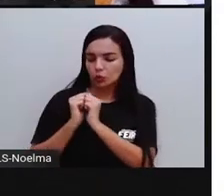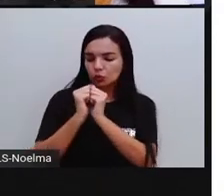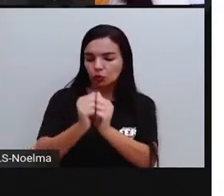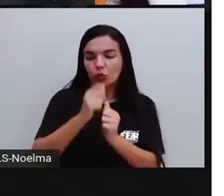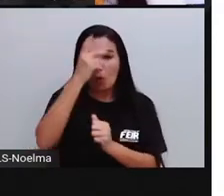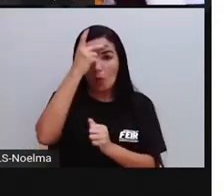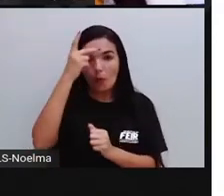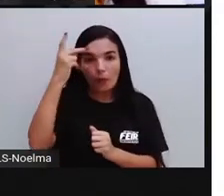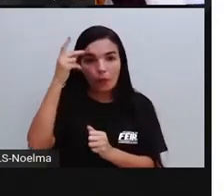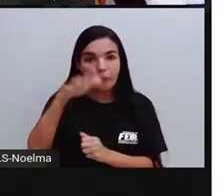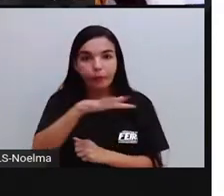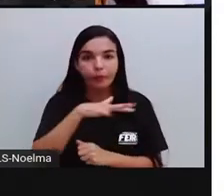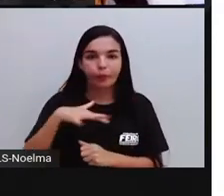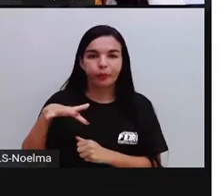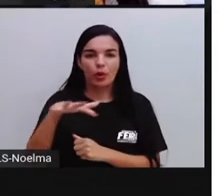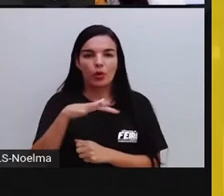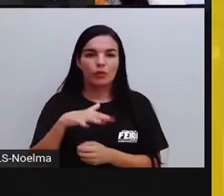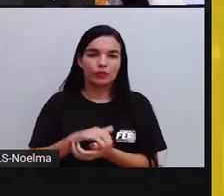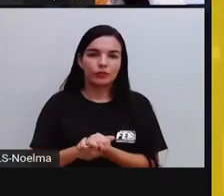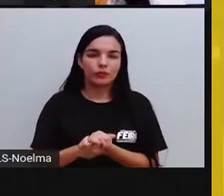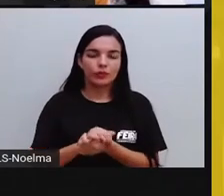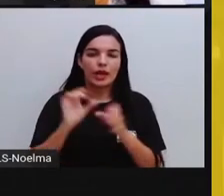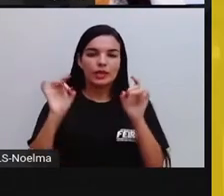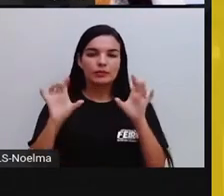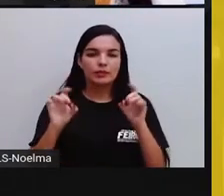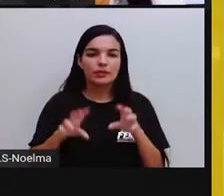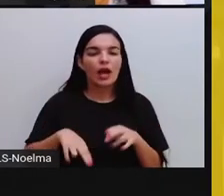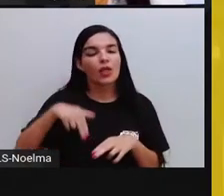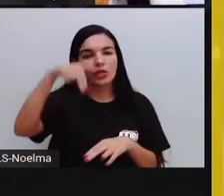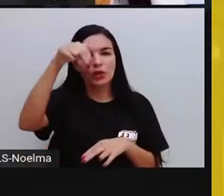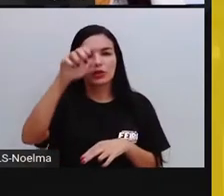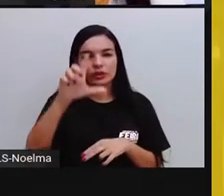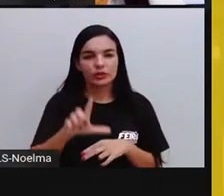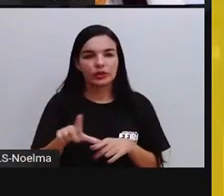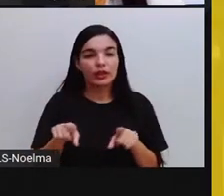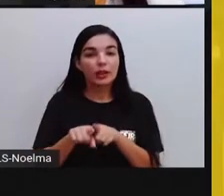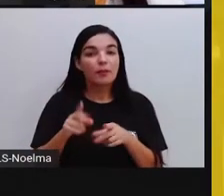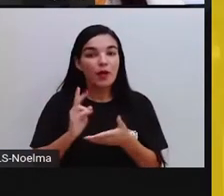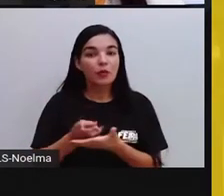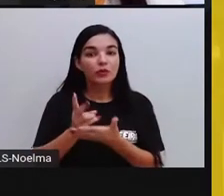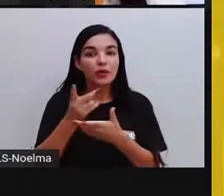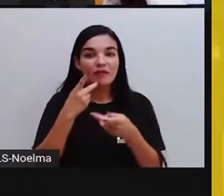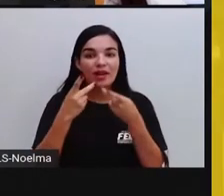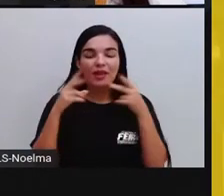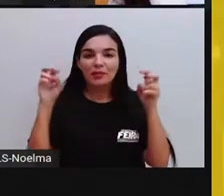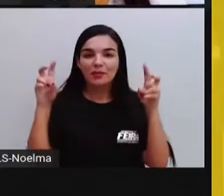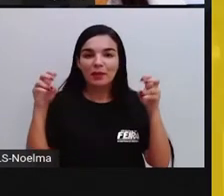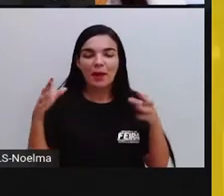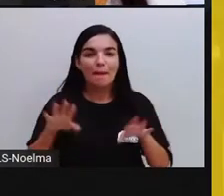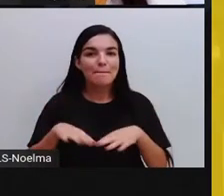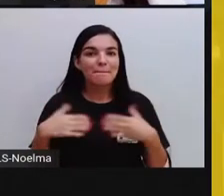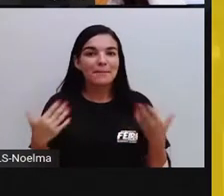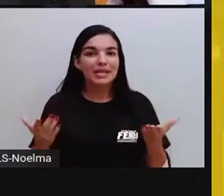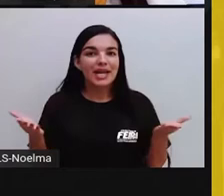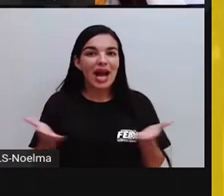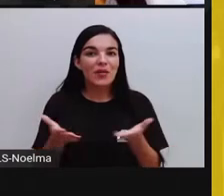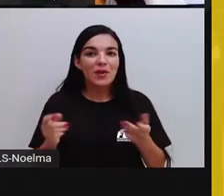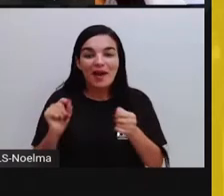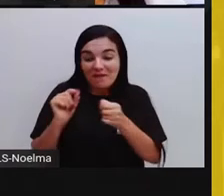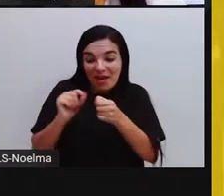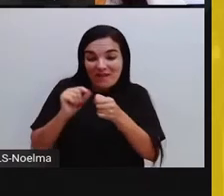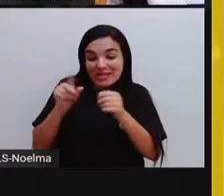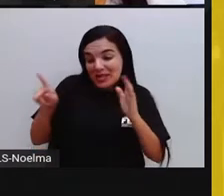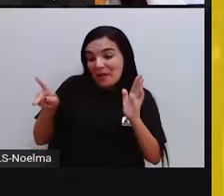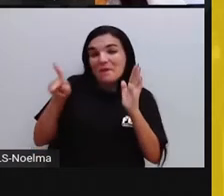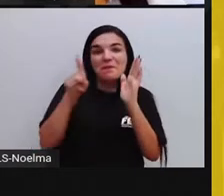aí esses nordestinos. E nós vamos continuar a falar sobre a literatura de cordel, porém, nós vamos produzir um texto,